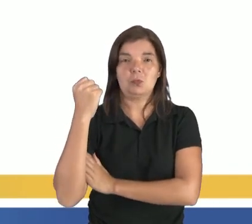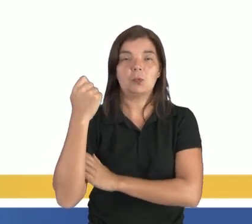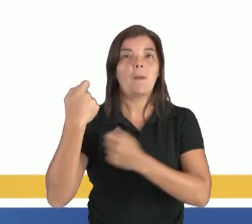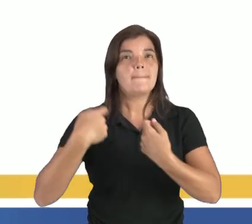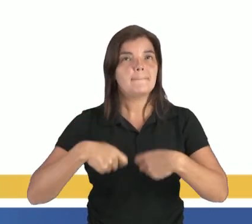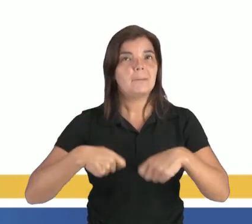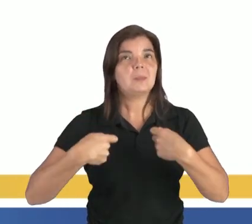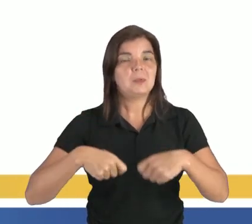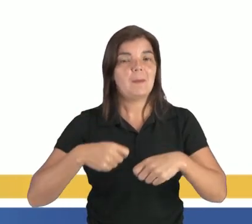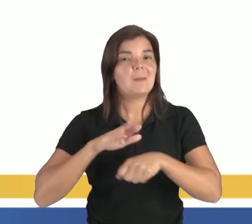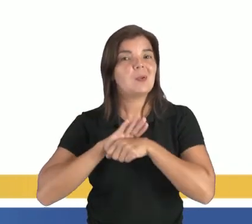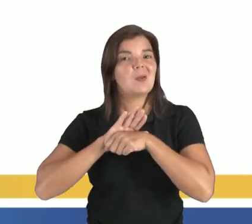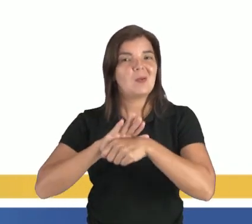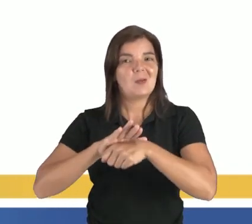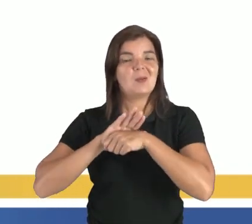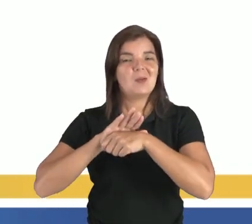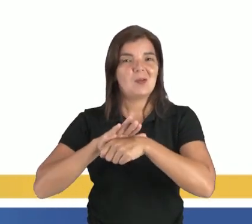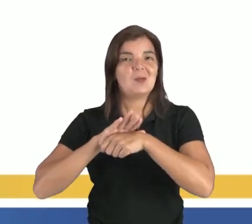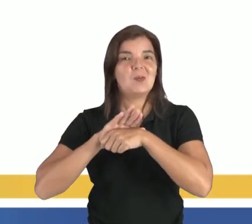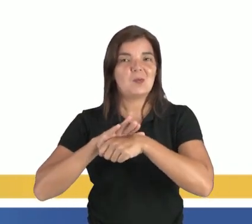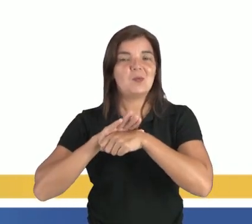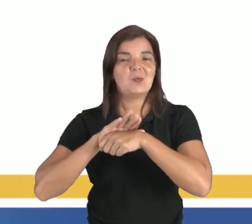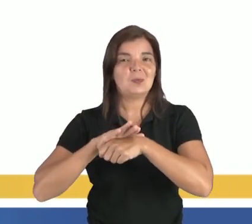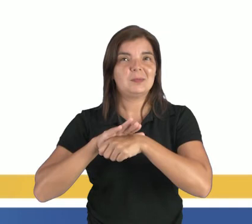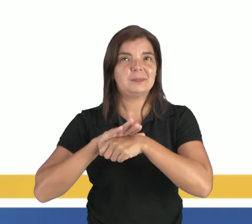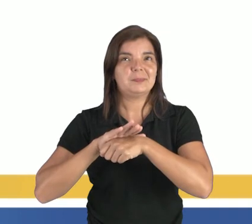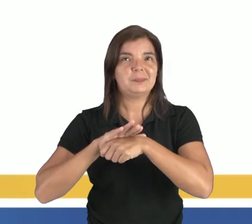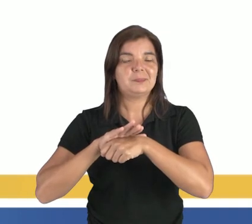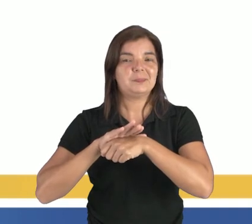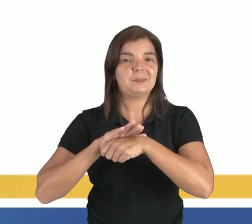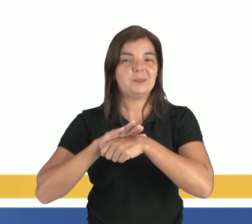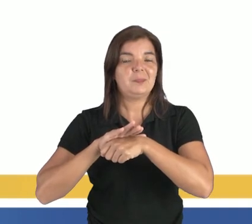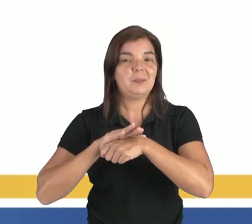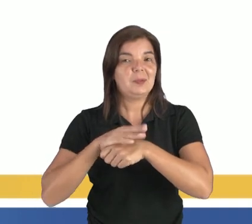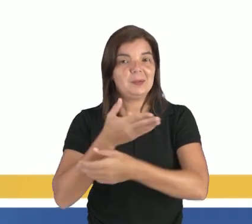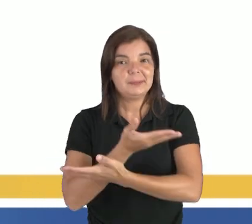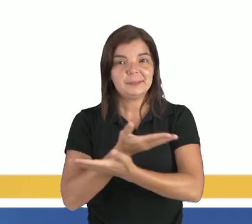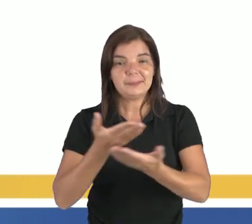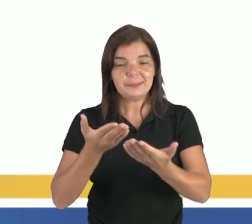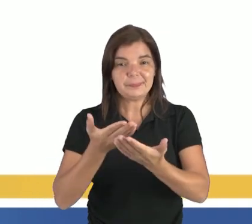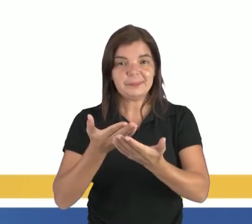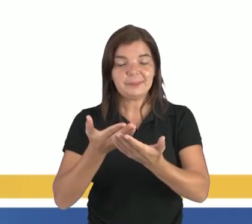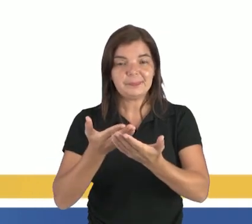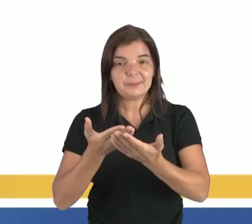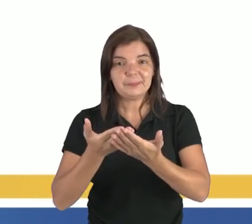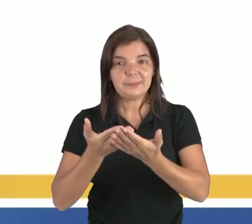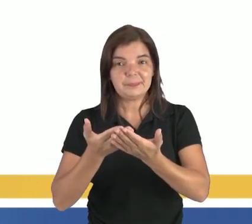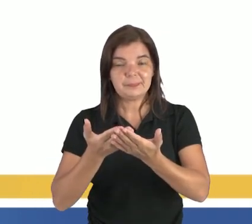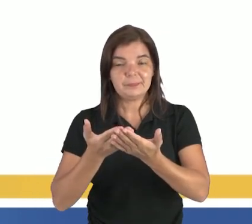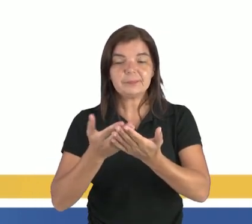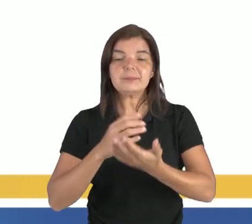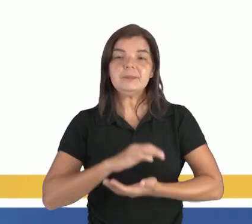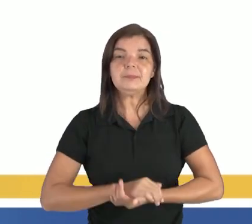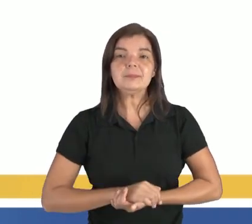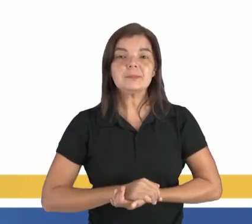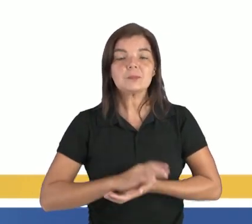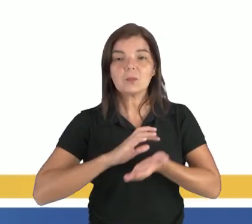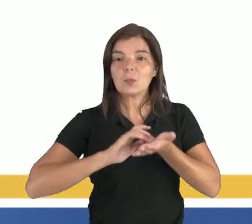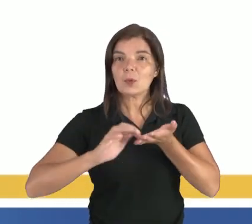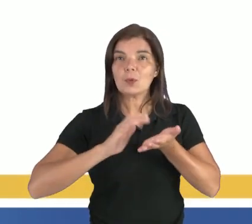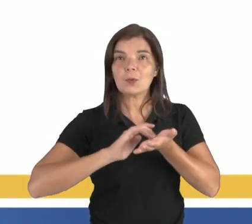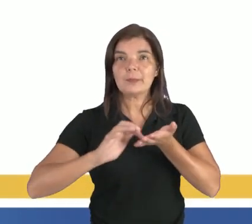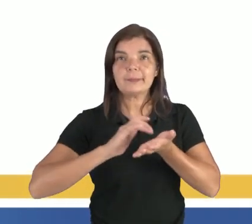suficiente to help, para ajudar aquele office worker, como eu disse para vocês, é o trabalhador lá do escritório,